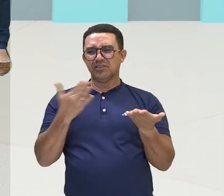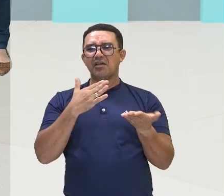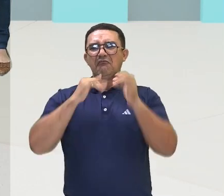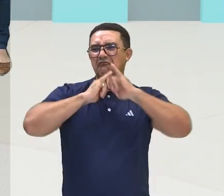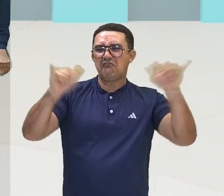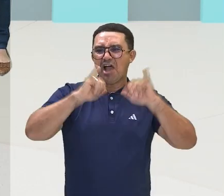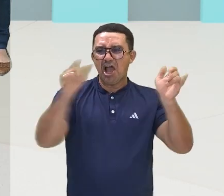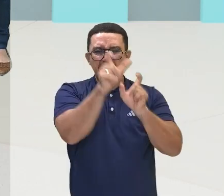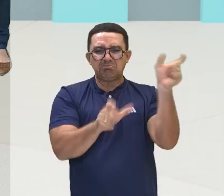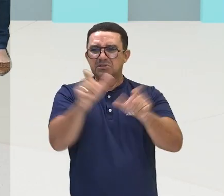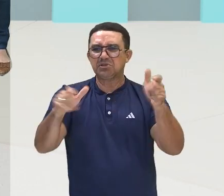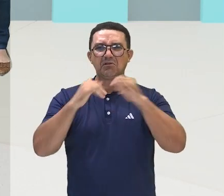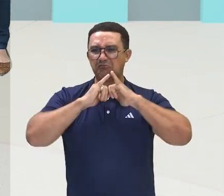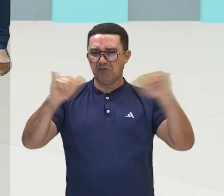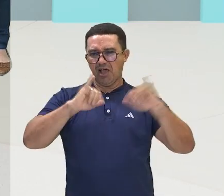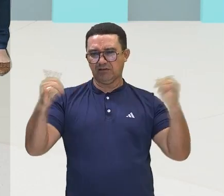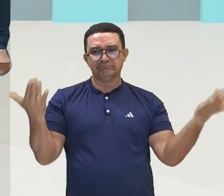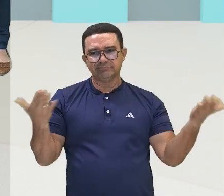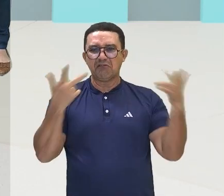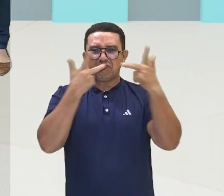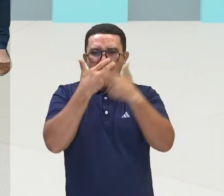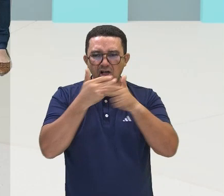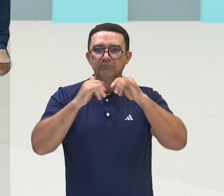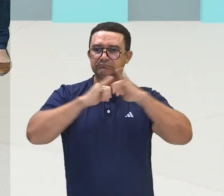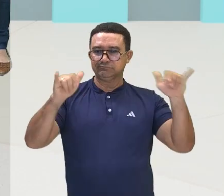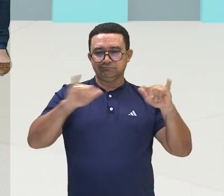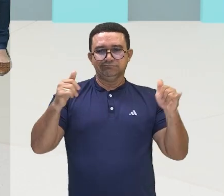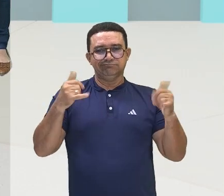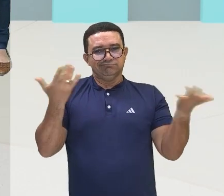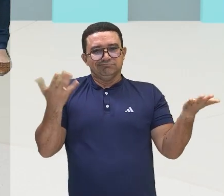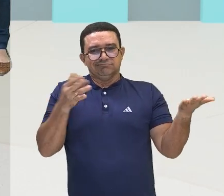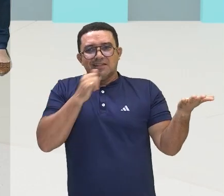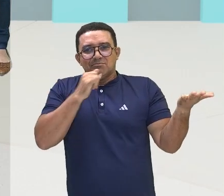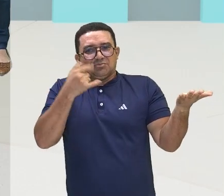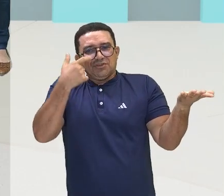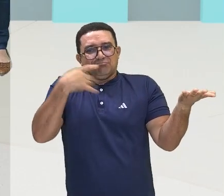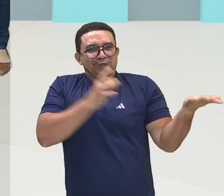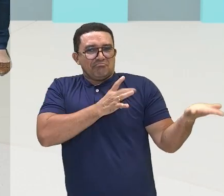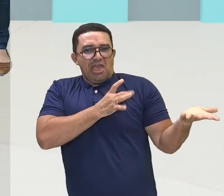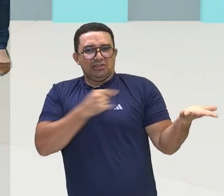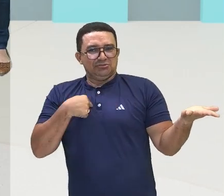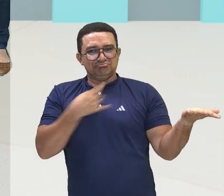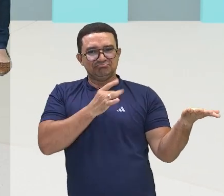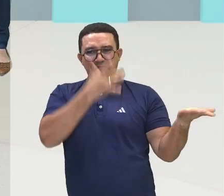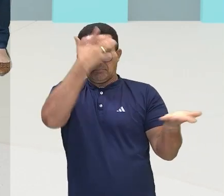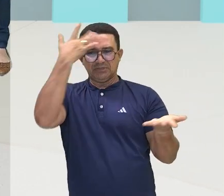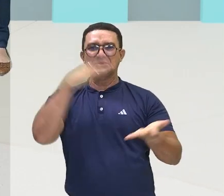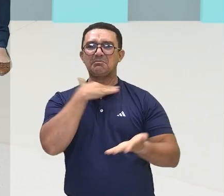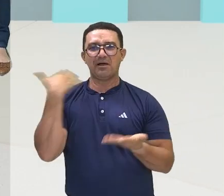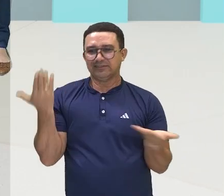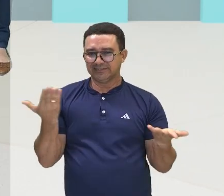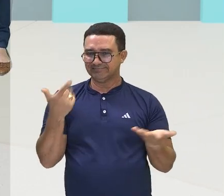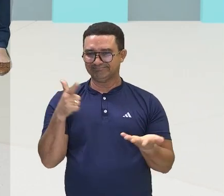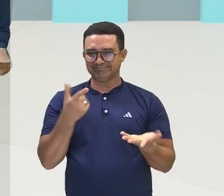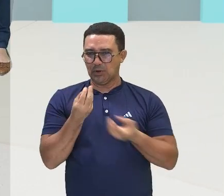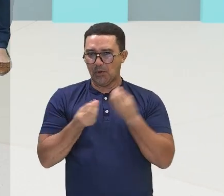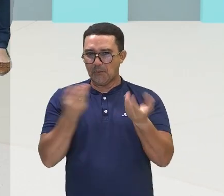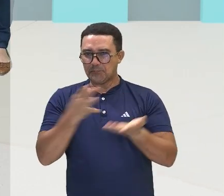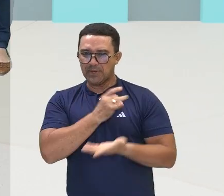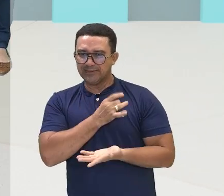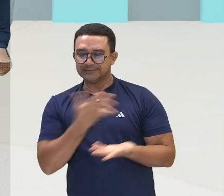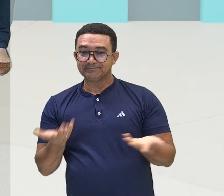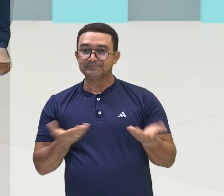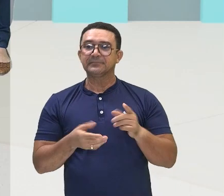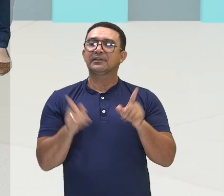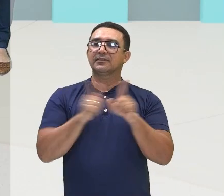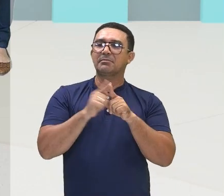está morto, não é? Não sei se você tem medo de defunto, eu não tenho, né? Mas vai que o defunto não tem medo, não. Por esse motivo, ironiza